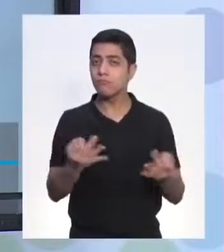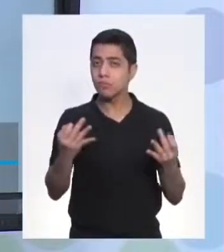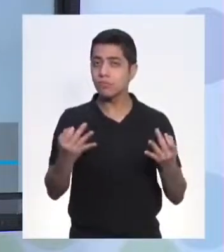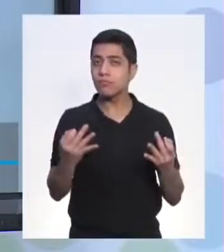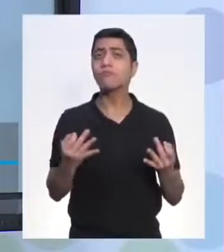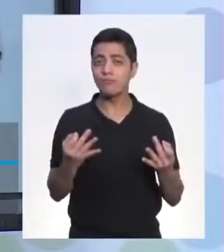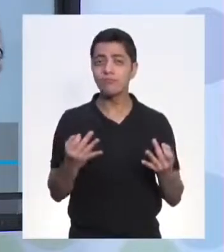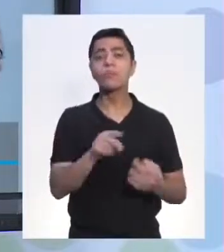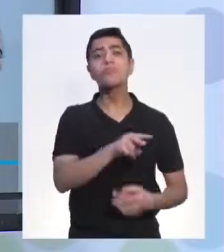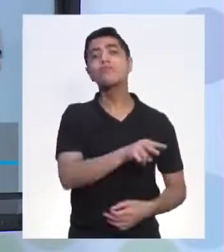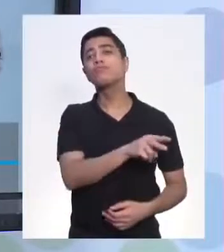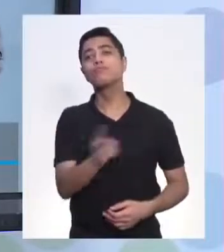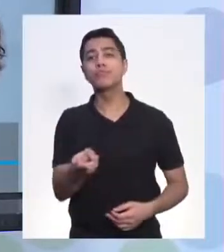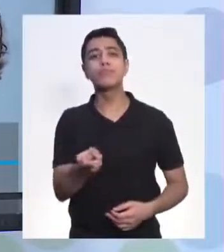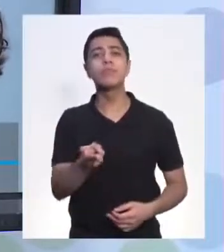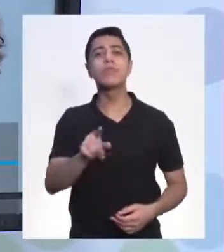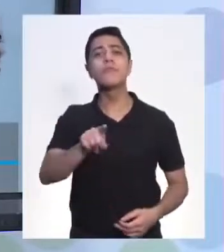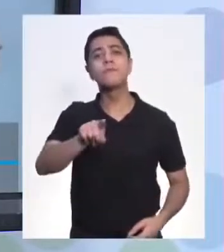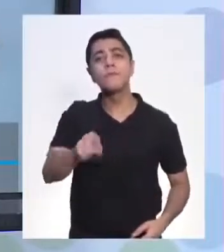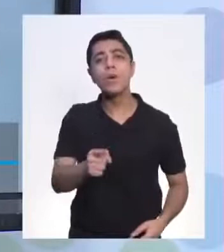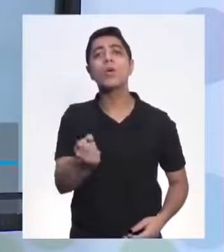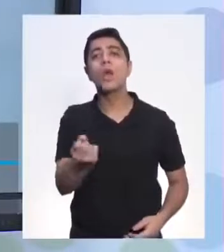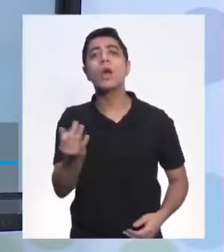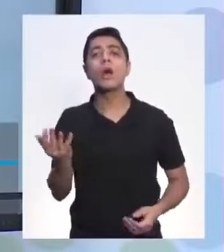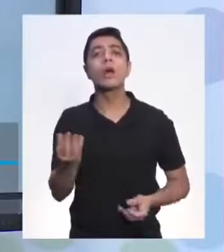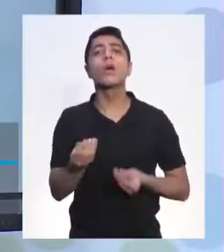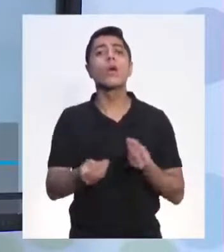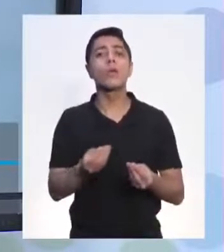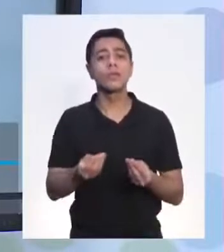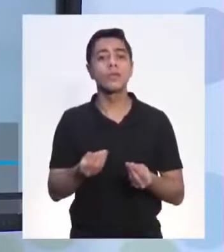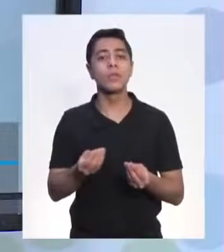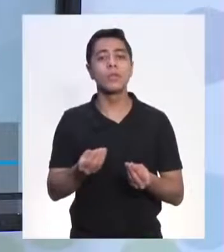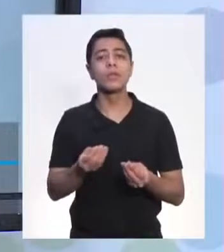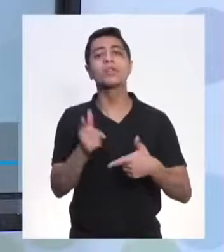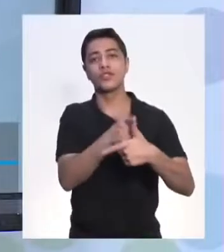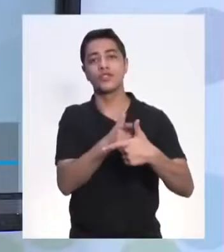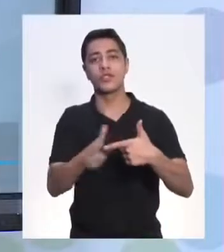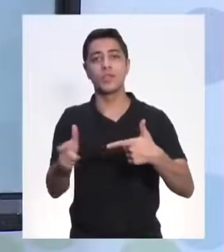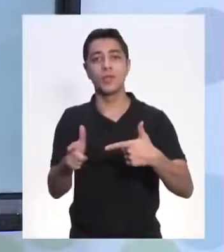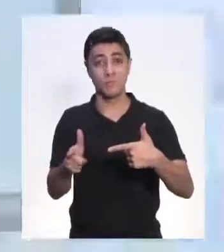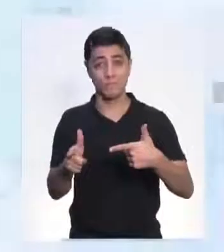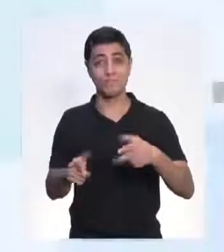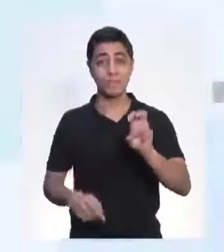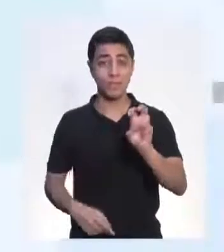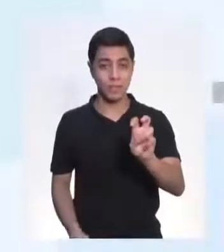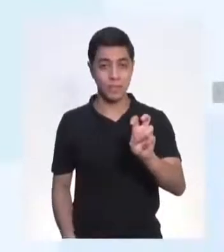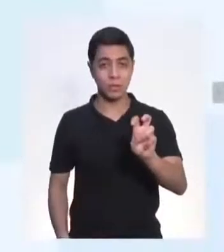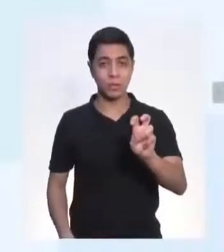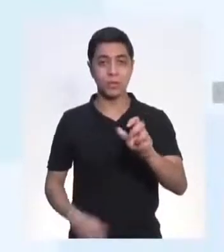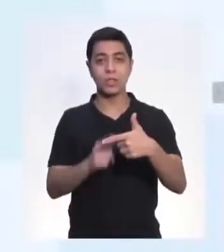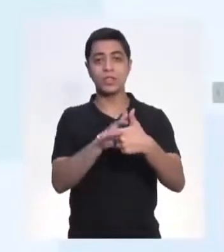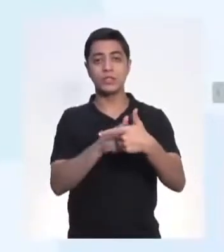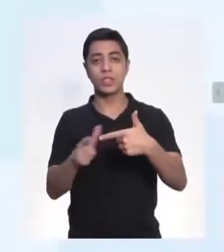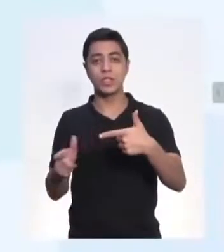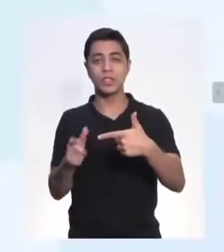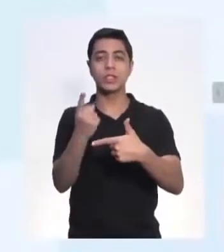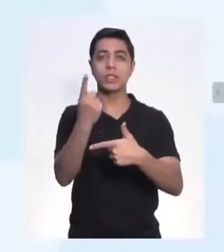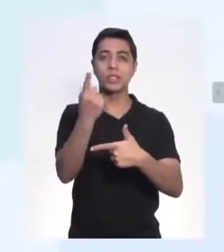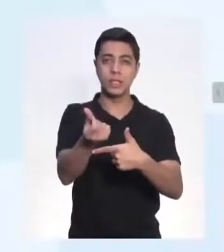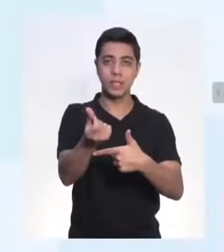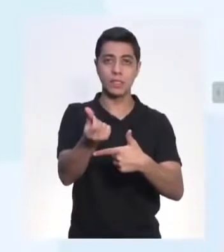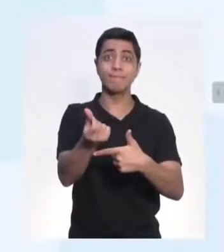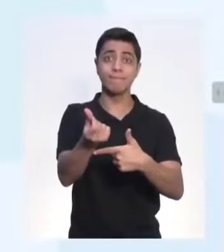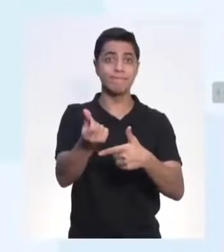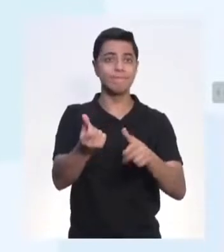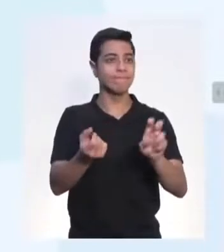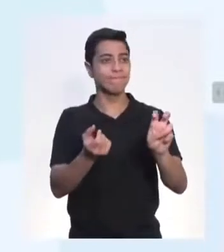decimal dele. De que forma? Efetuando a divisão. 5 dividido por 16. Não dá